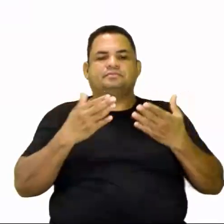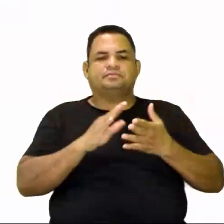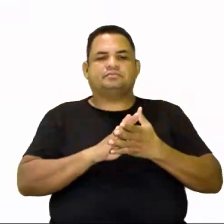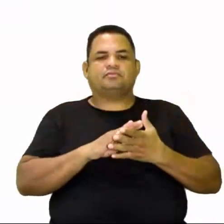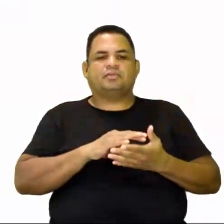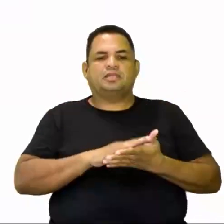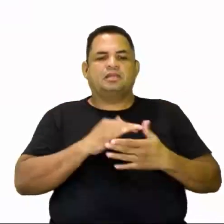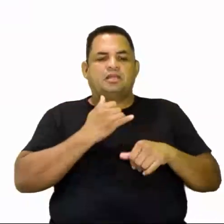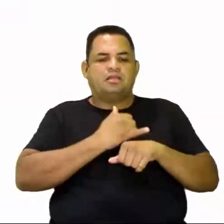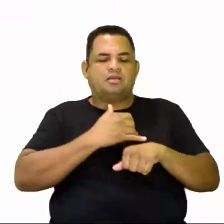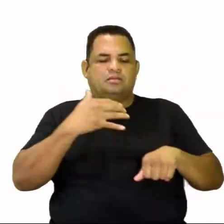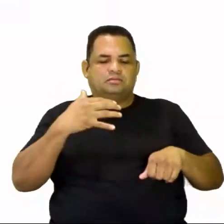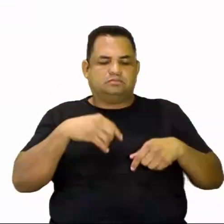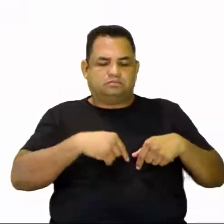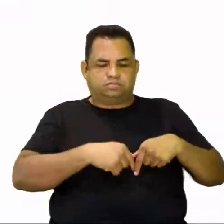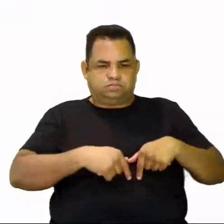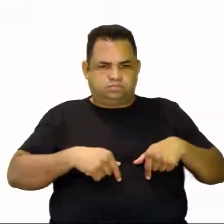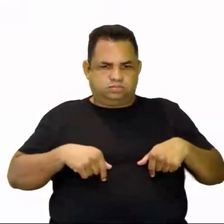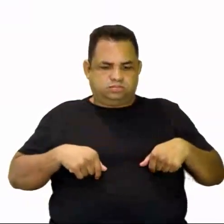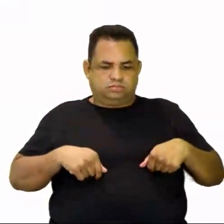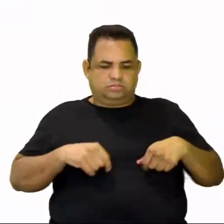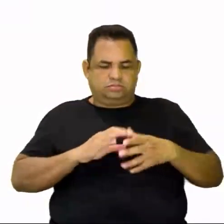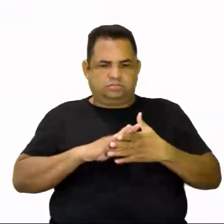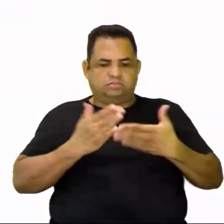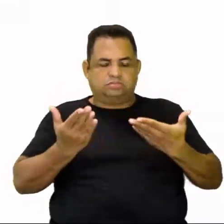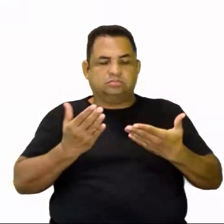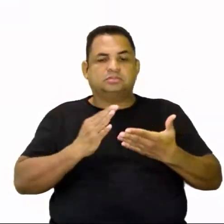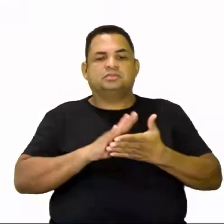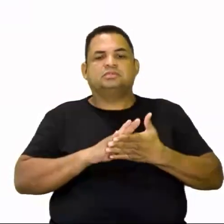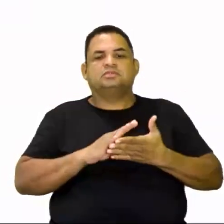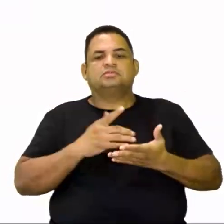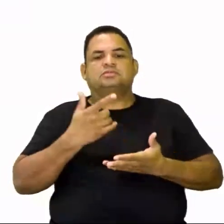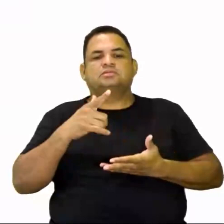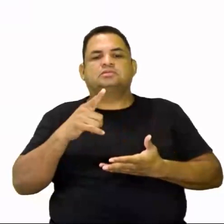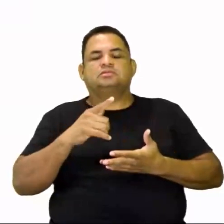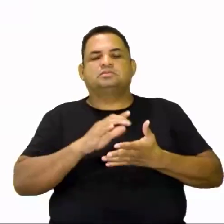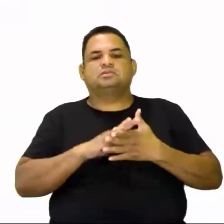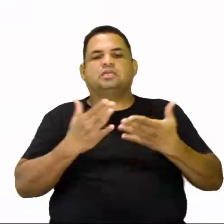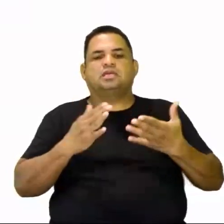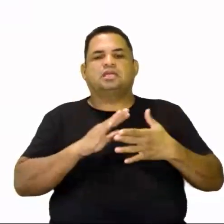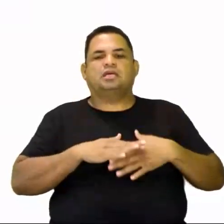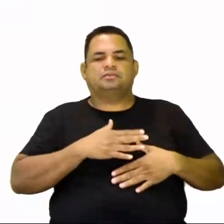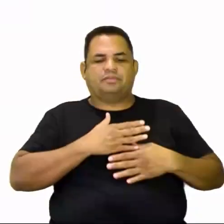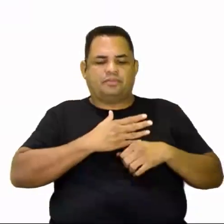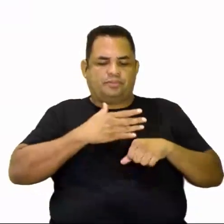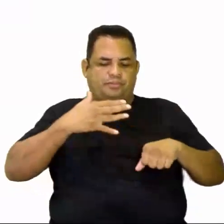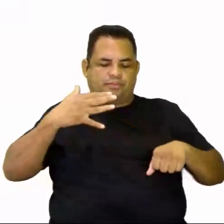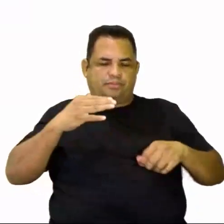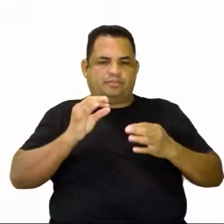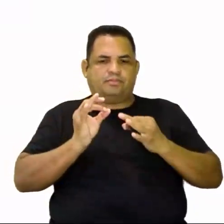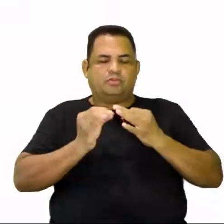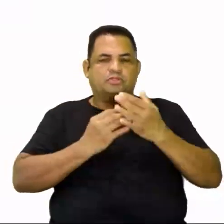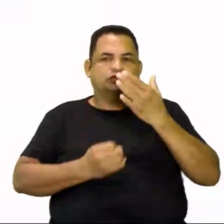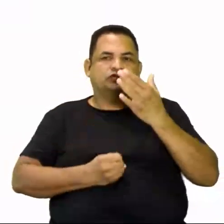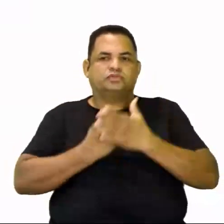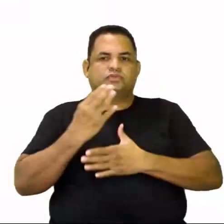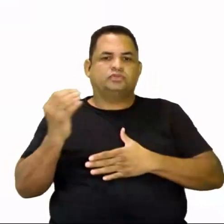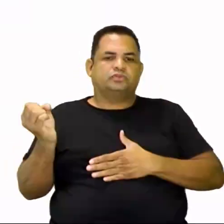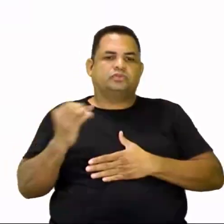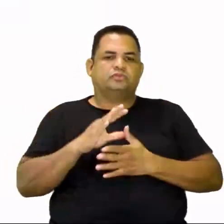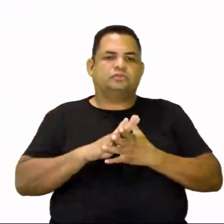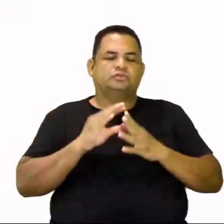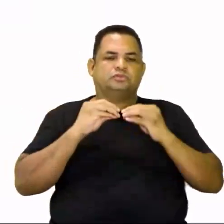do ácido clorídrico no estômago, ele deixa de existir essa ação porque formou novas